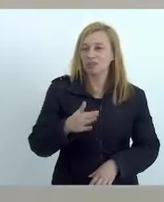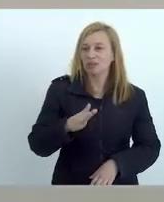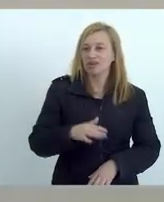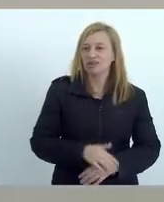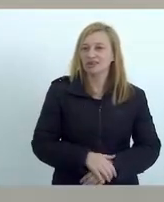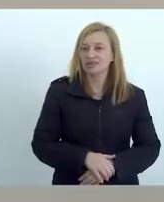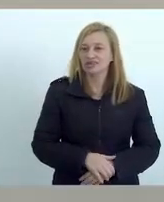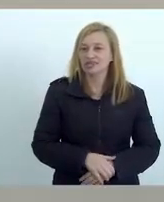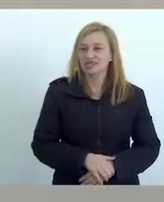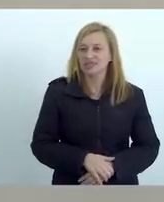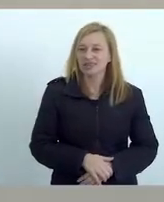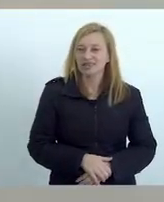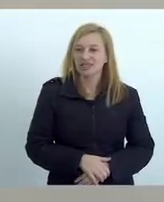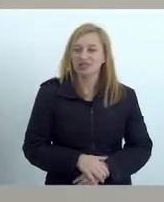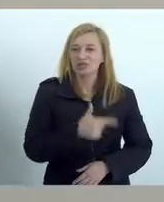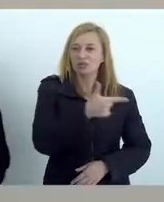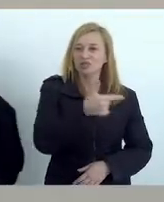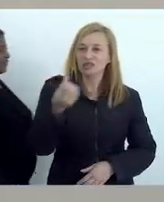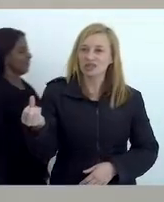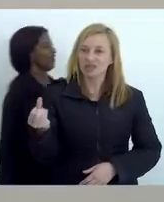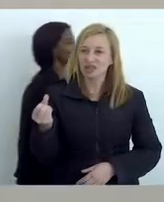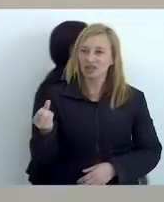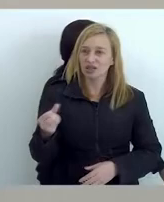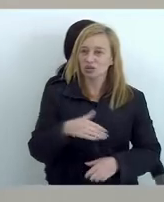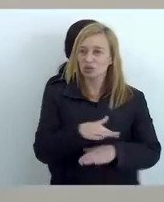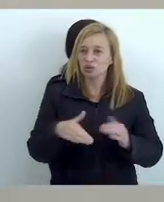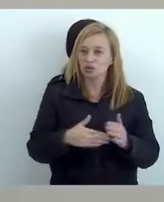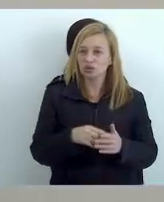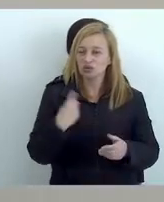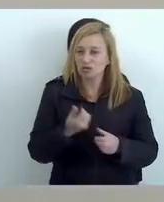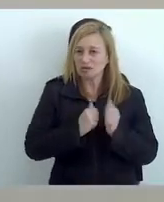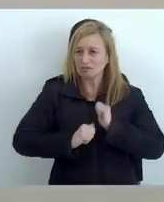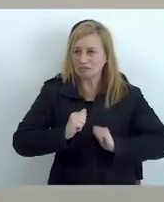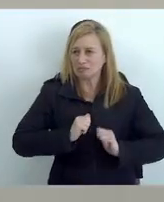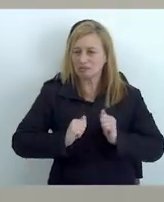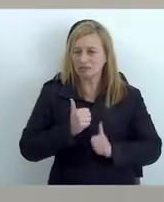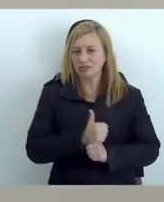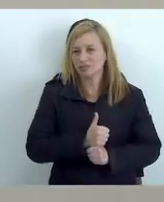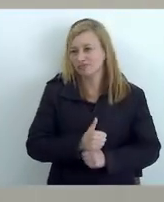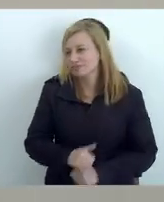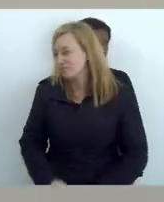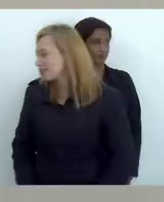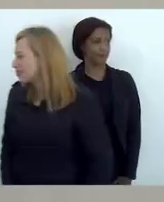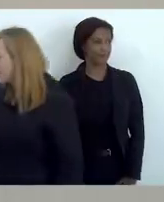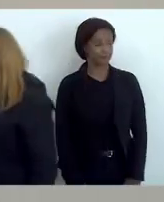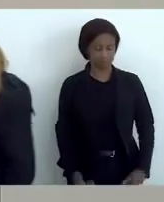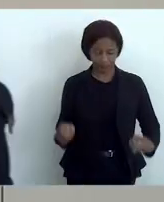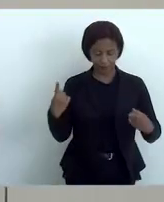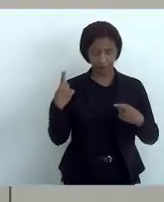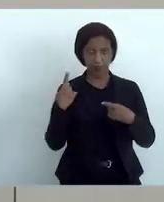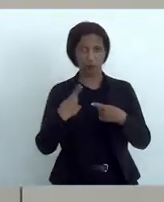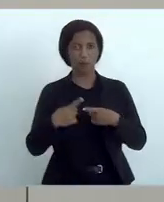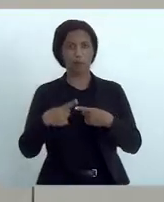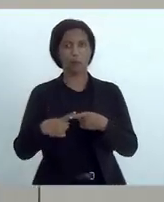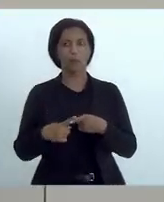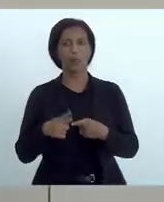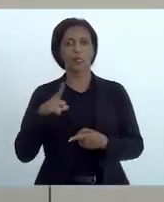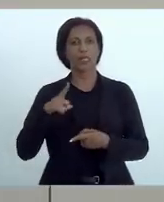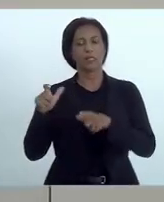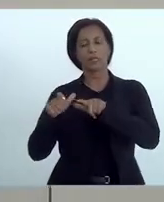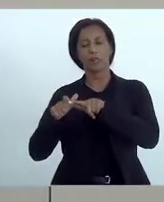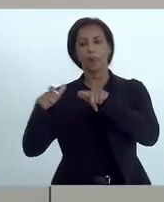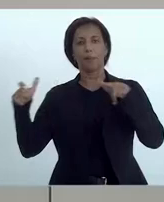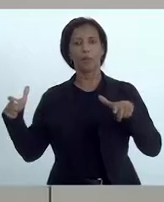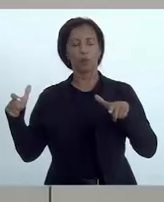então quando forem 2016 todos nós ficamos muito desesperançosos porque se aumentou para oficial